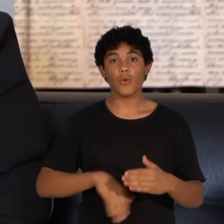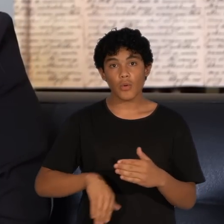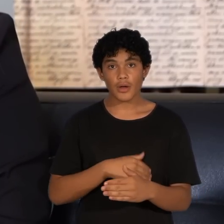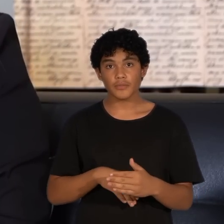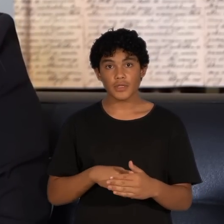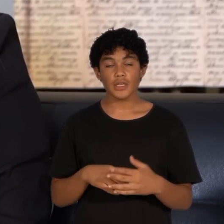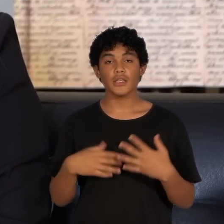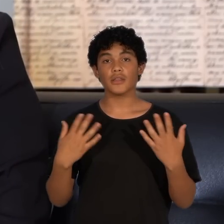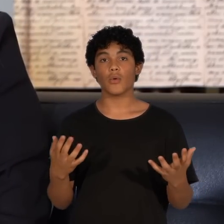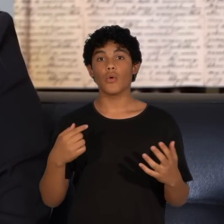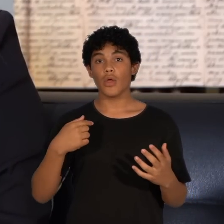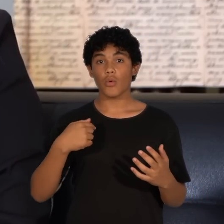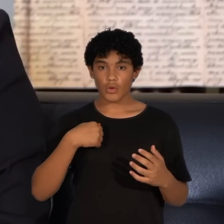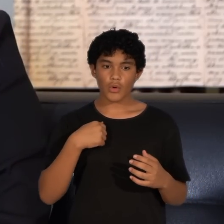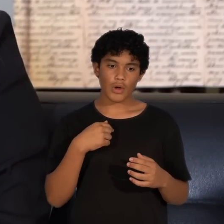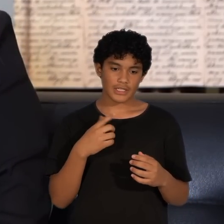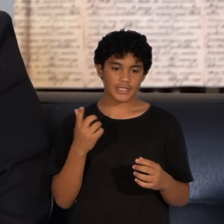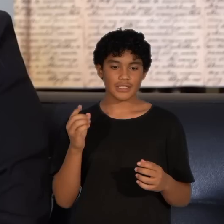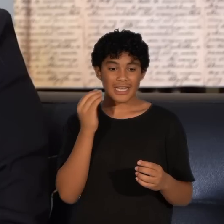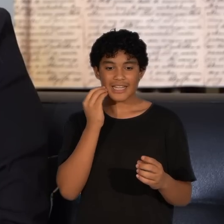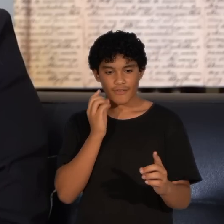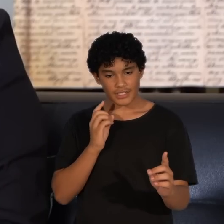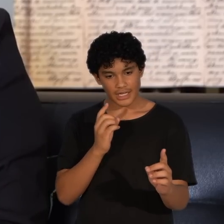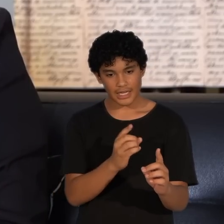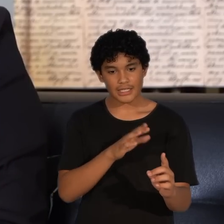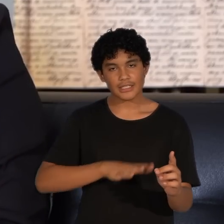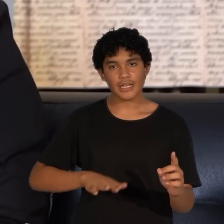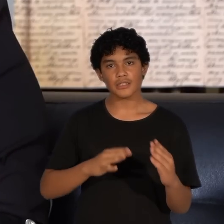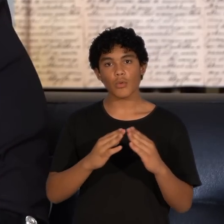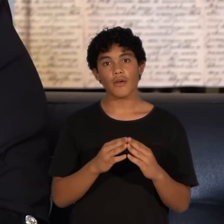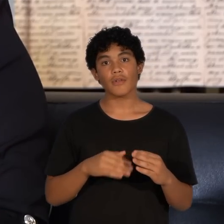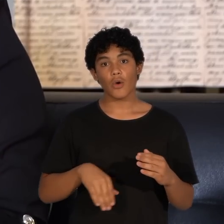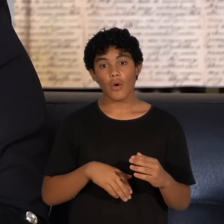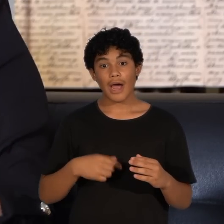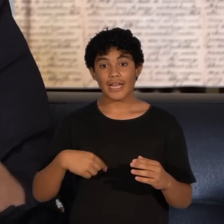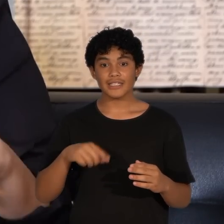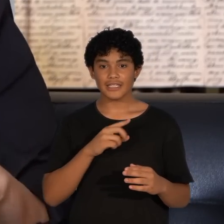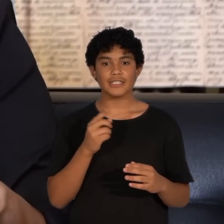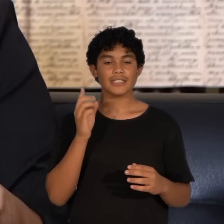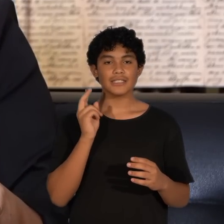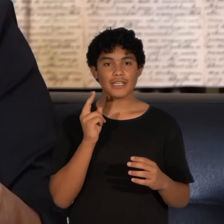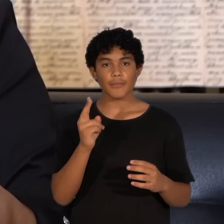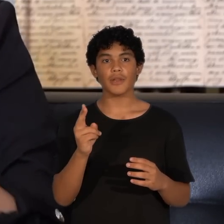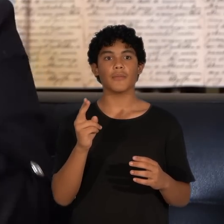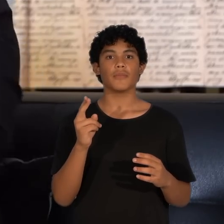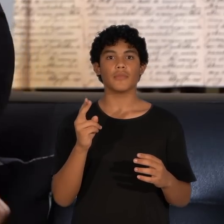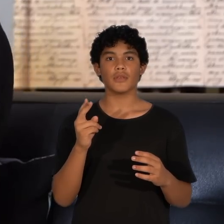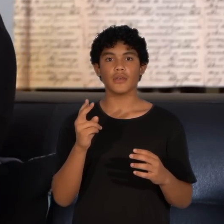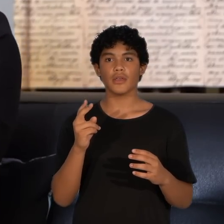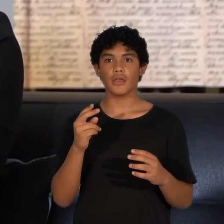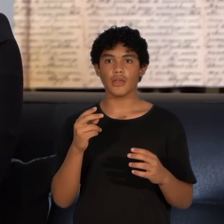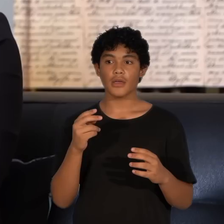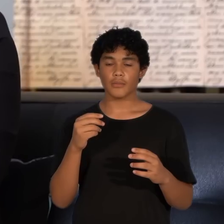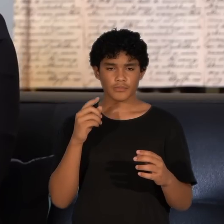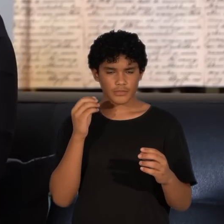para abordar as crianças em situação de rua, nós precisávamos chegar até ela com essa perspectiva. E sabe qual